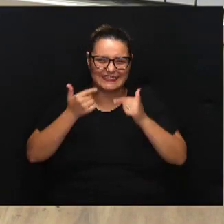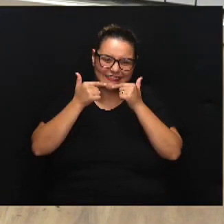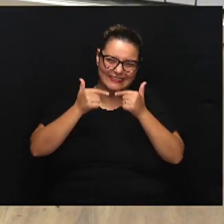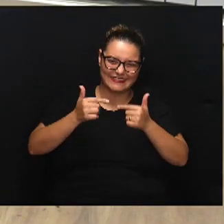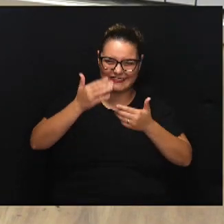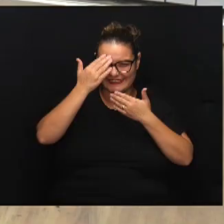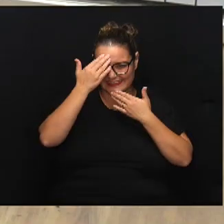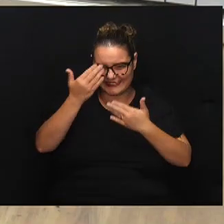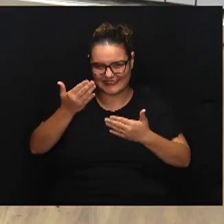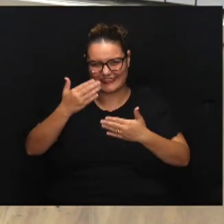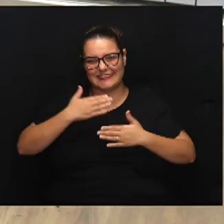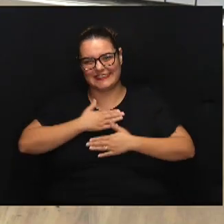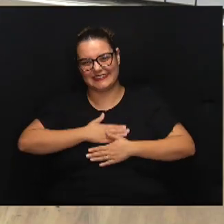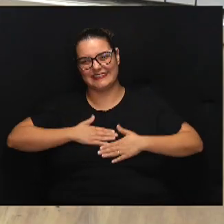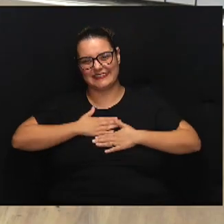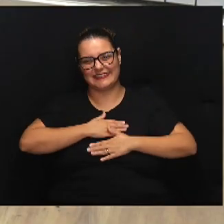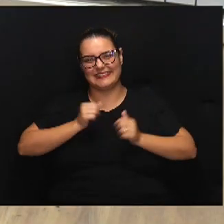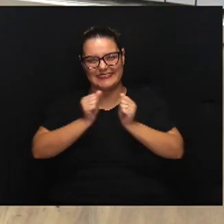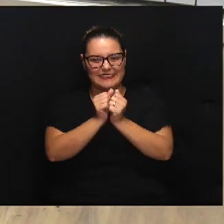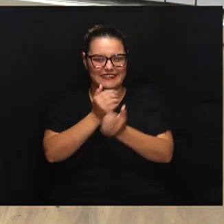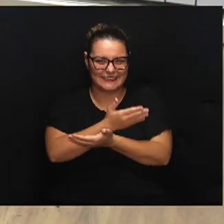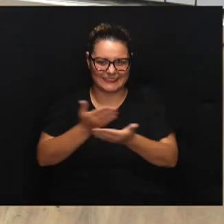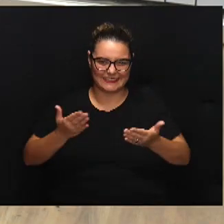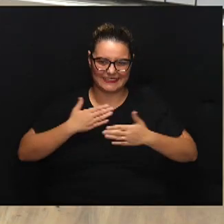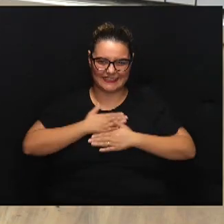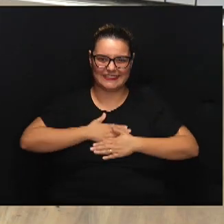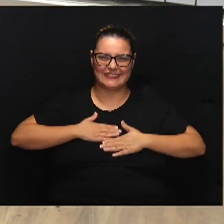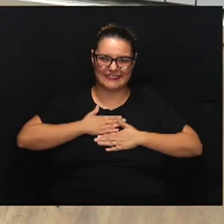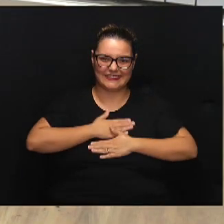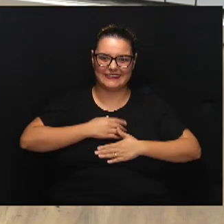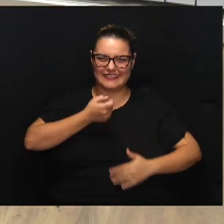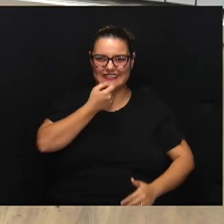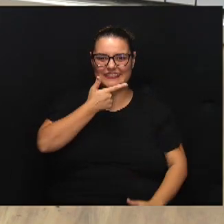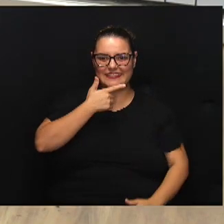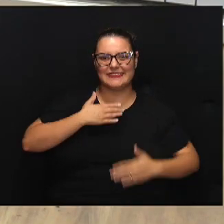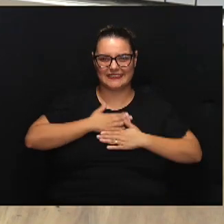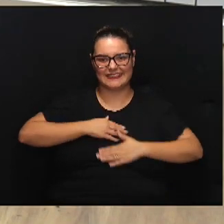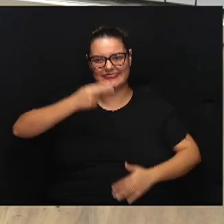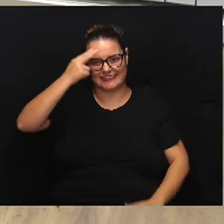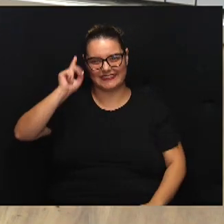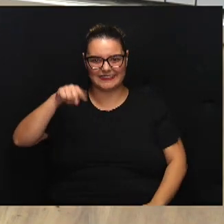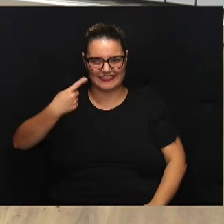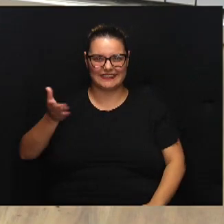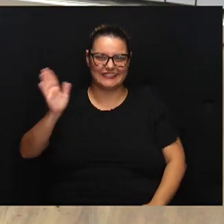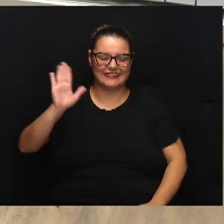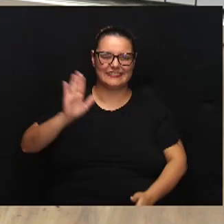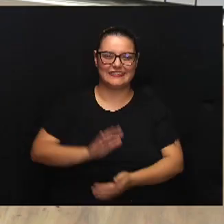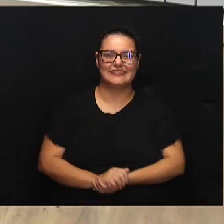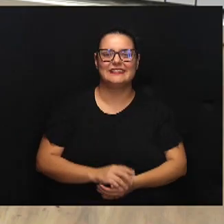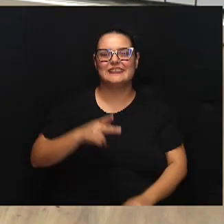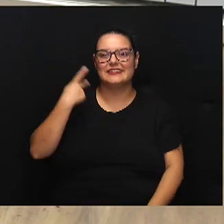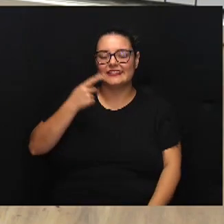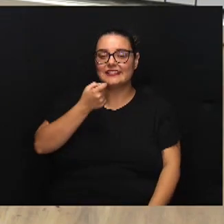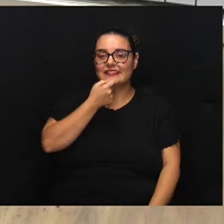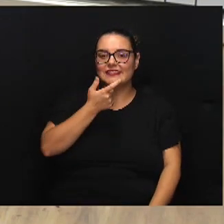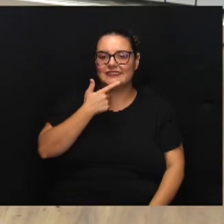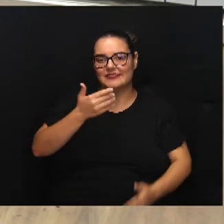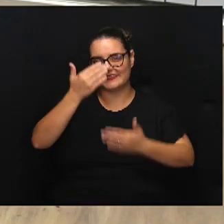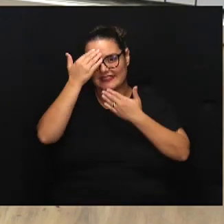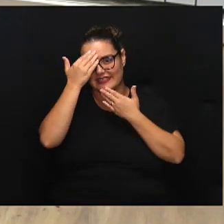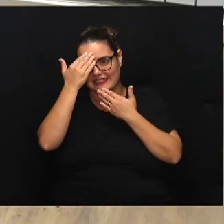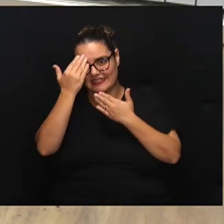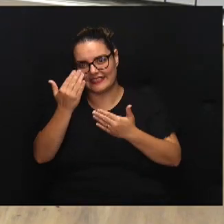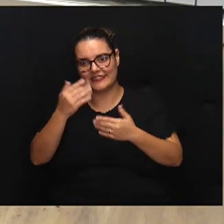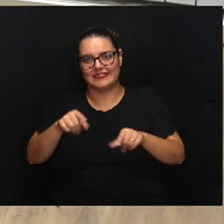Com certeza. Prazer com vocês, prazer, Fernanda, prazer, Gabriel. Até mais. Prazer é todo nosso. Vereadora Fernanda Souto, muito